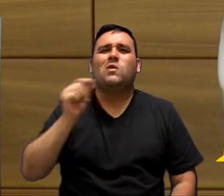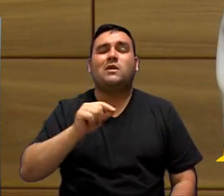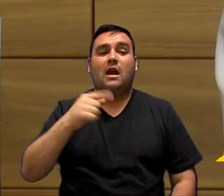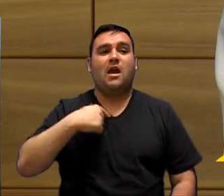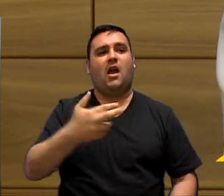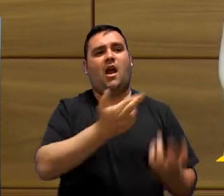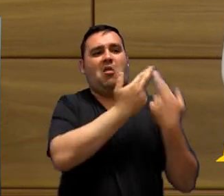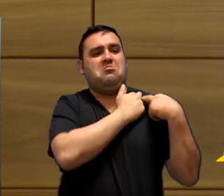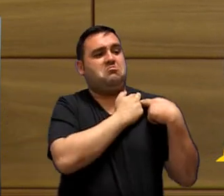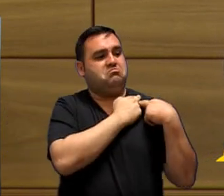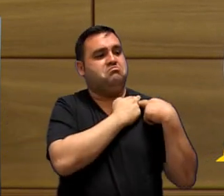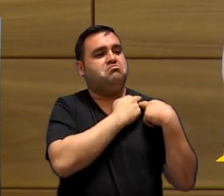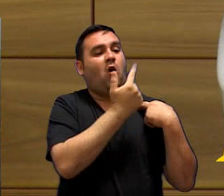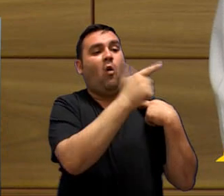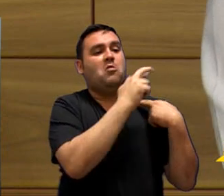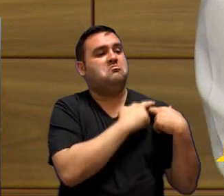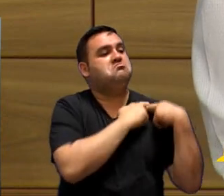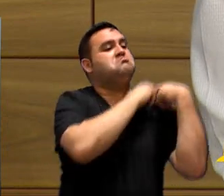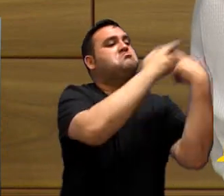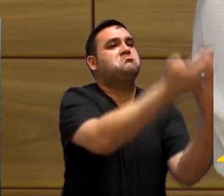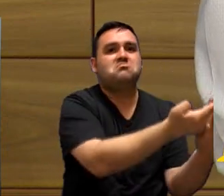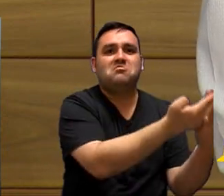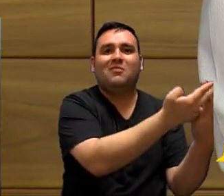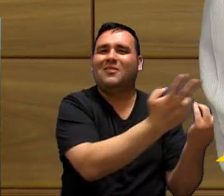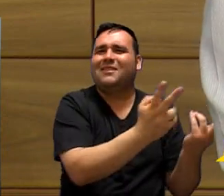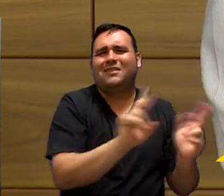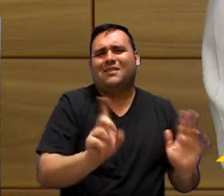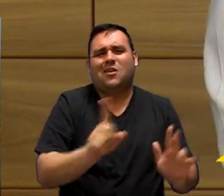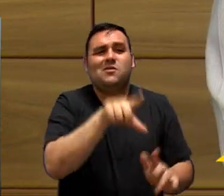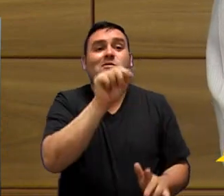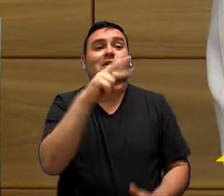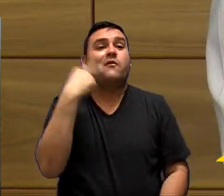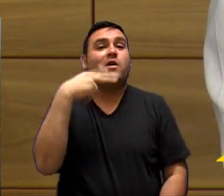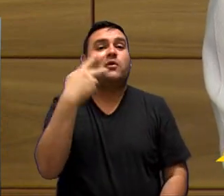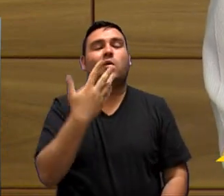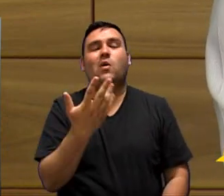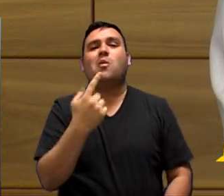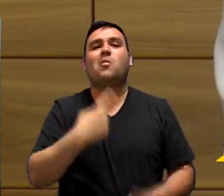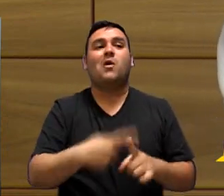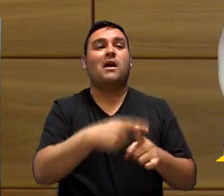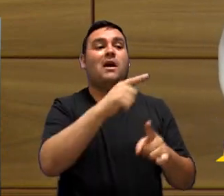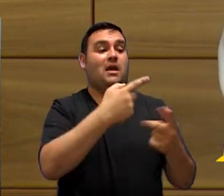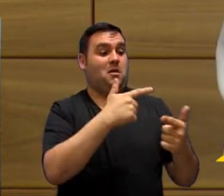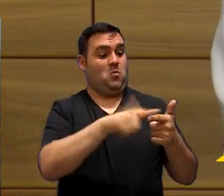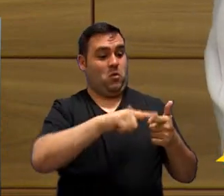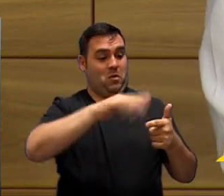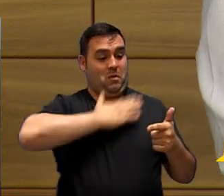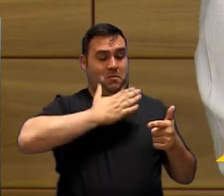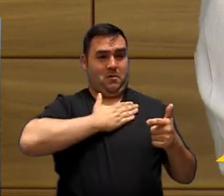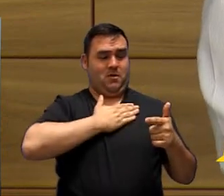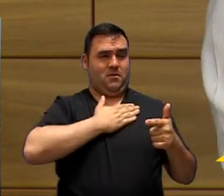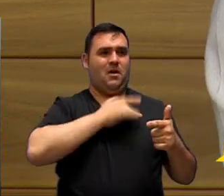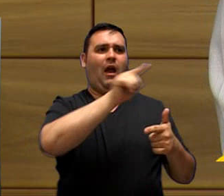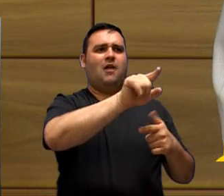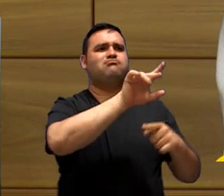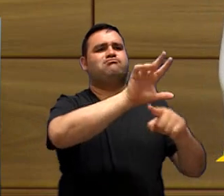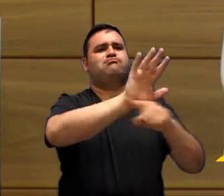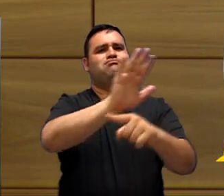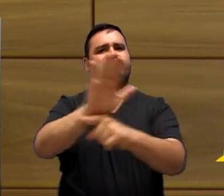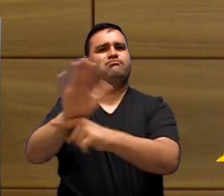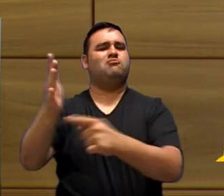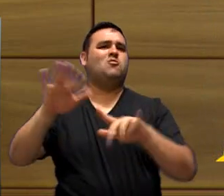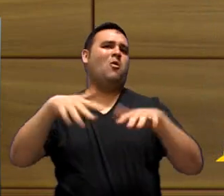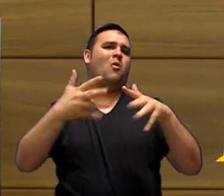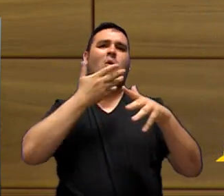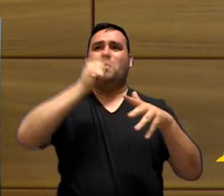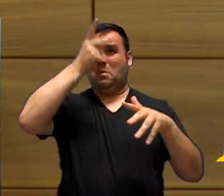transferir responsabilidades, de achar que a gente elege um vereador para resolver os problemas do nosso bairro, que a gente elege um prefeito